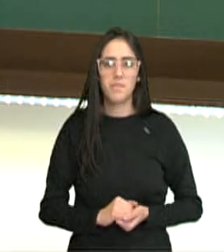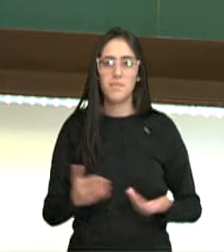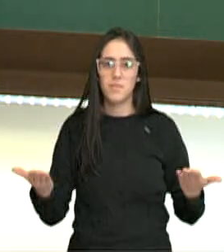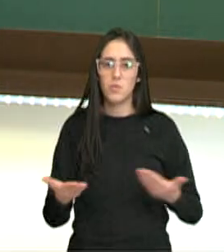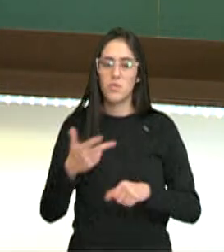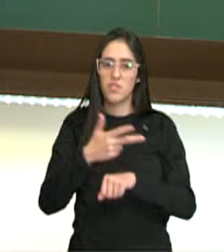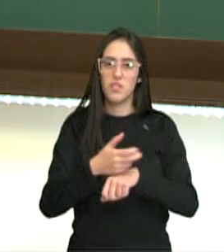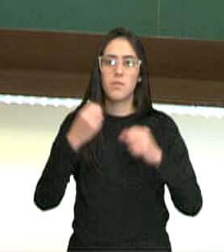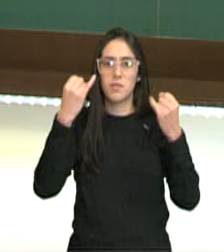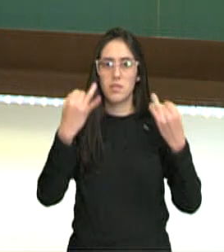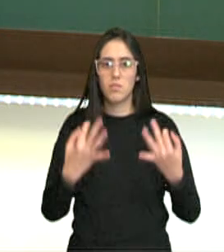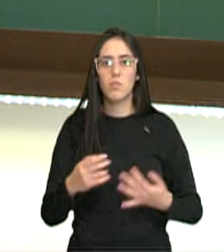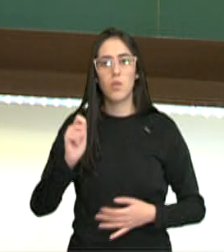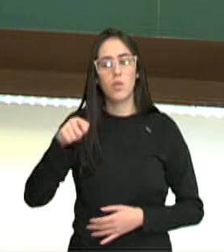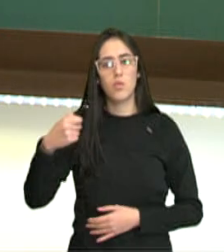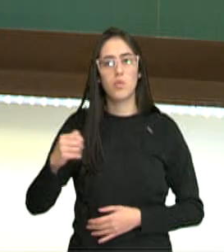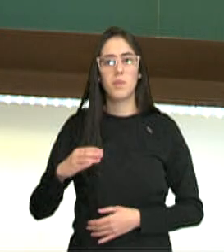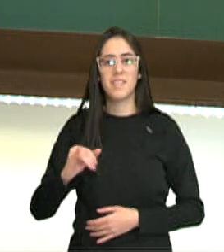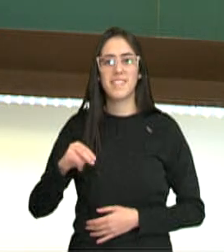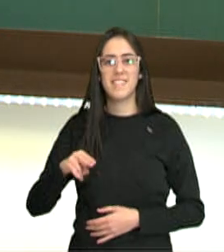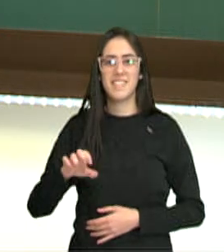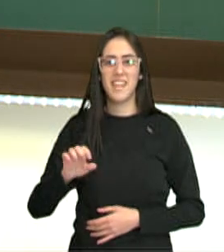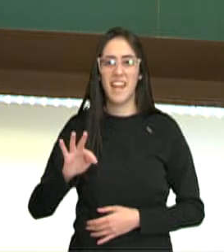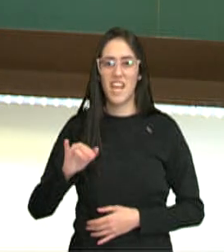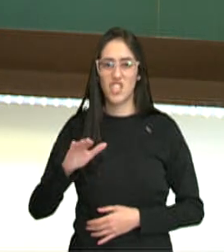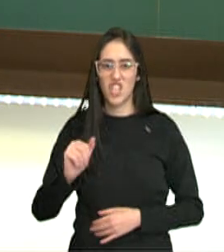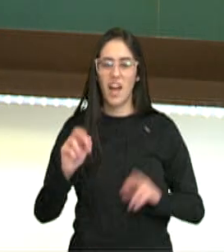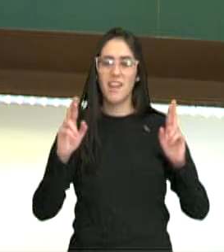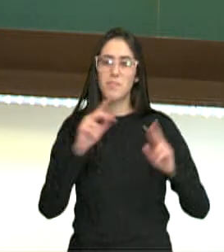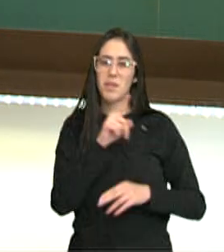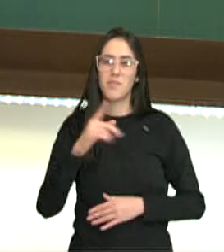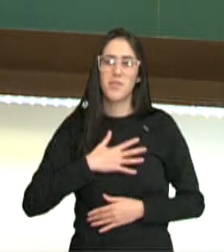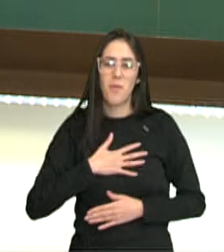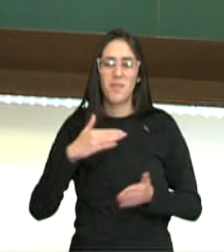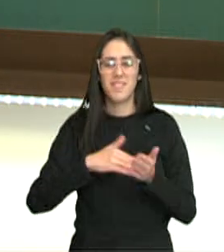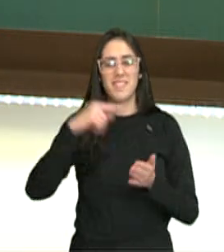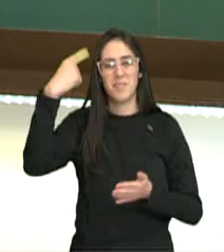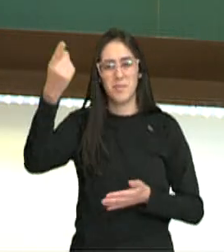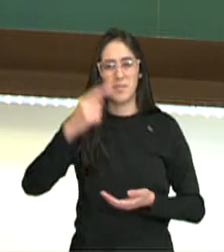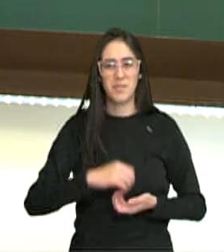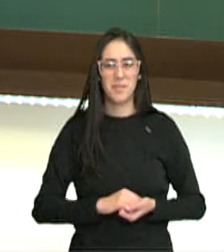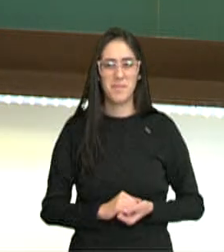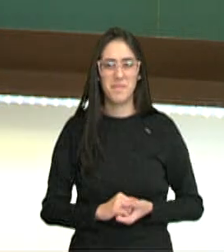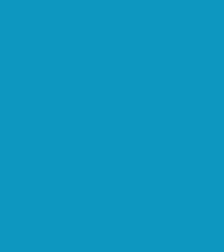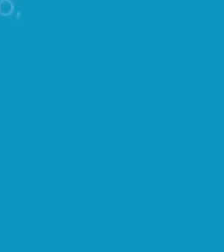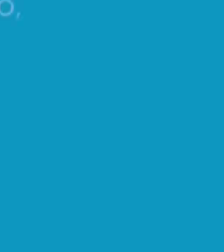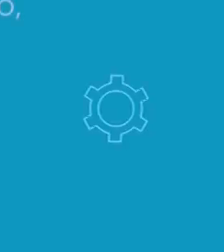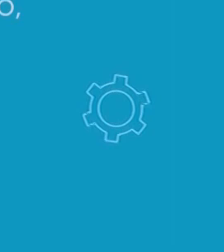Nesse vídeo, nós falamos sobre cinética química. Espero que vocês tenham gostado e até breve!